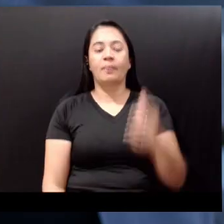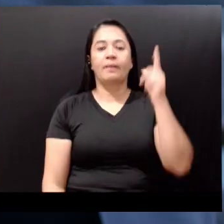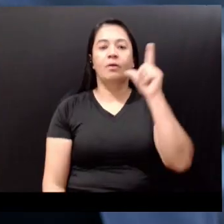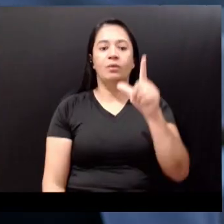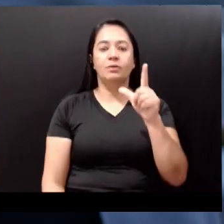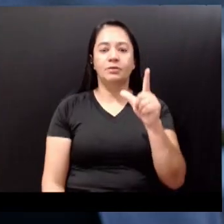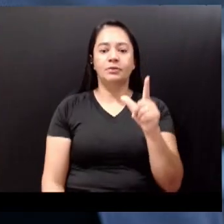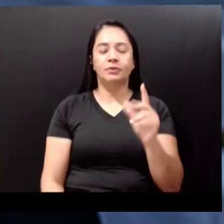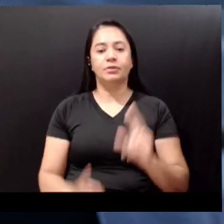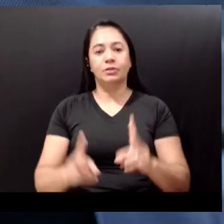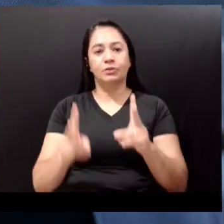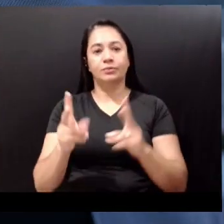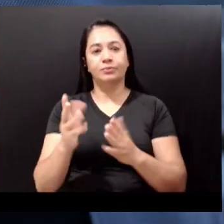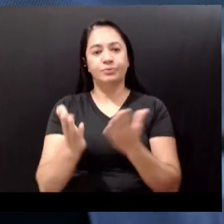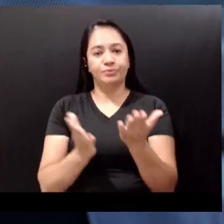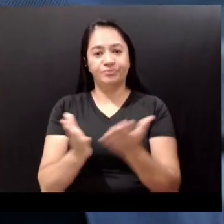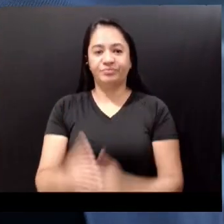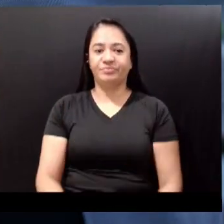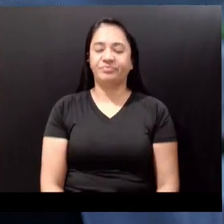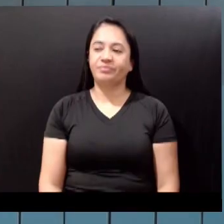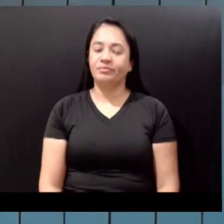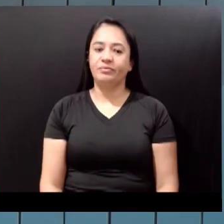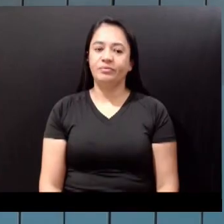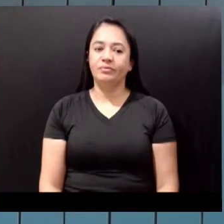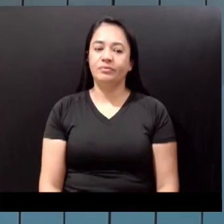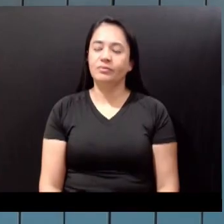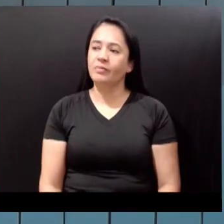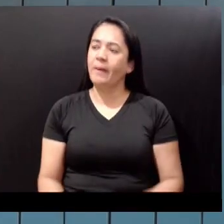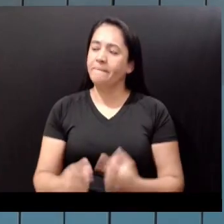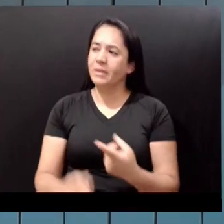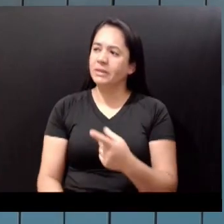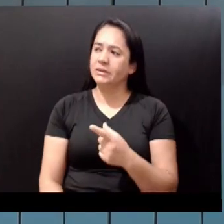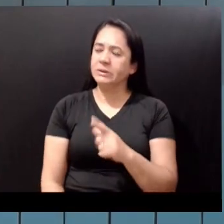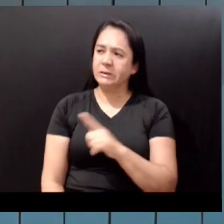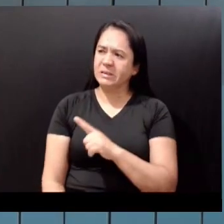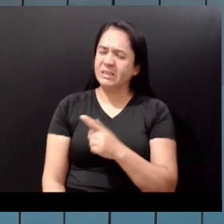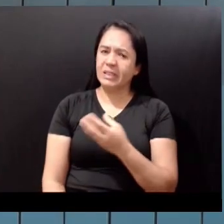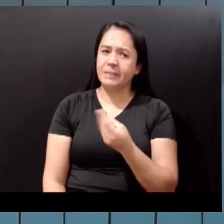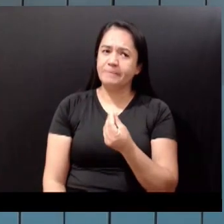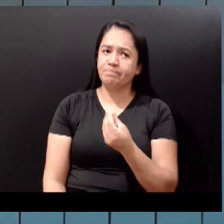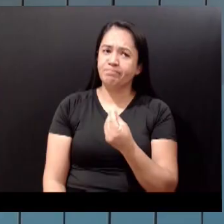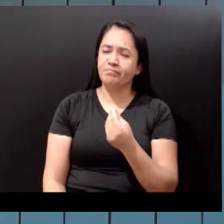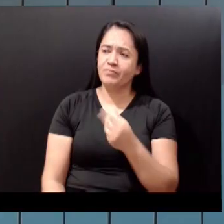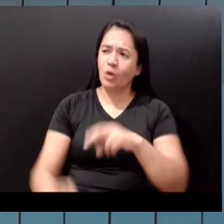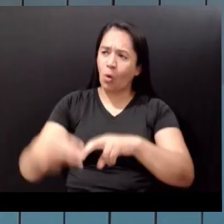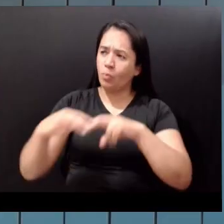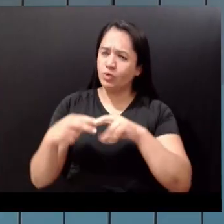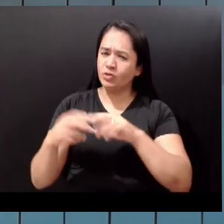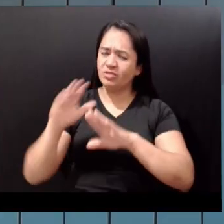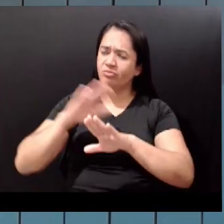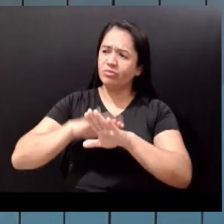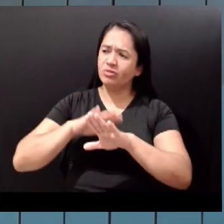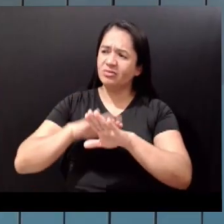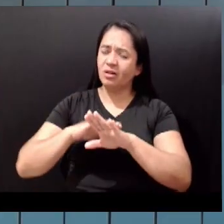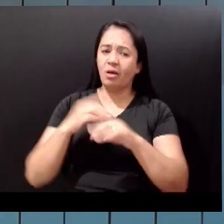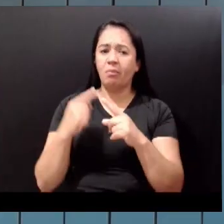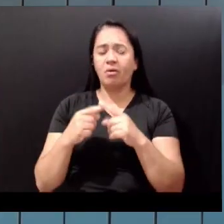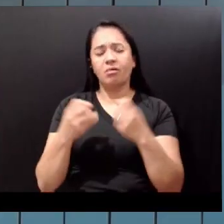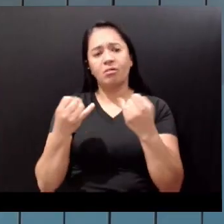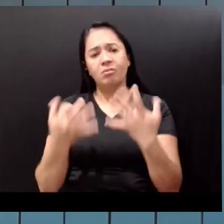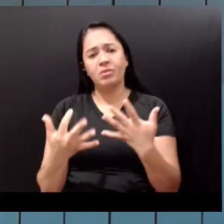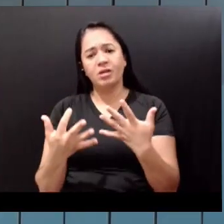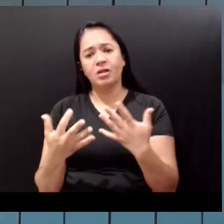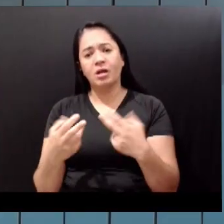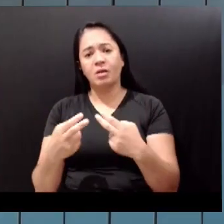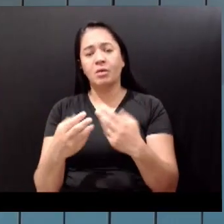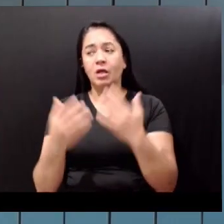poder seguir com o seu tratamento. Exatamente. E, doutora, existe uma causa relacionada à fibromialgia? Muito se